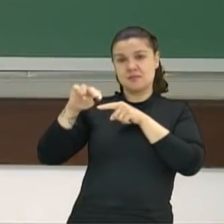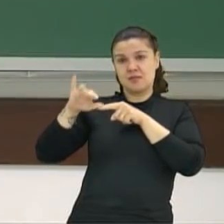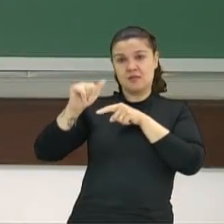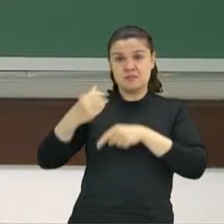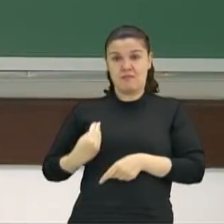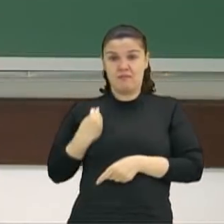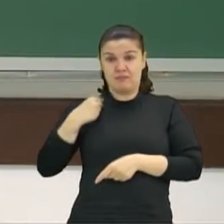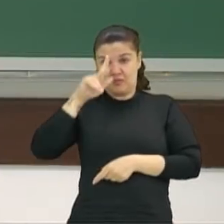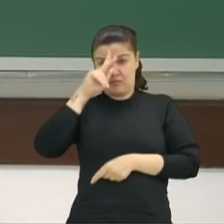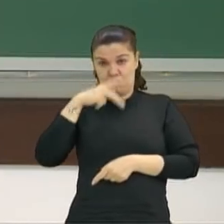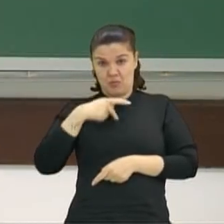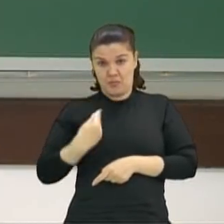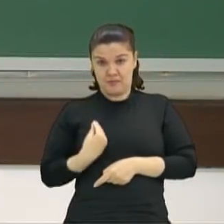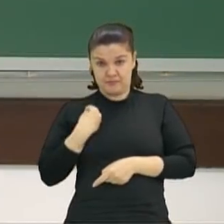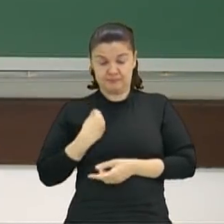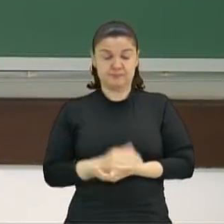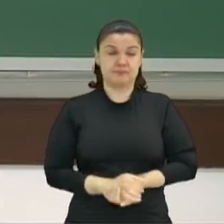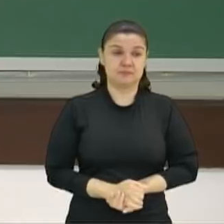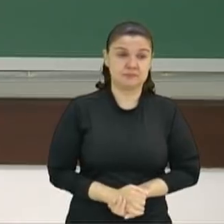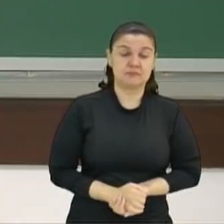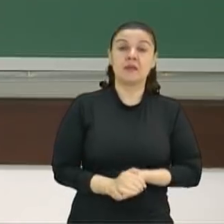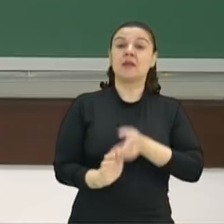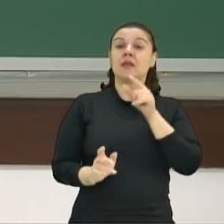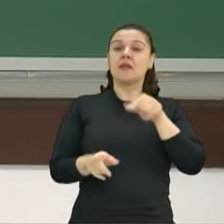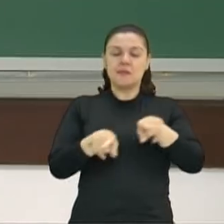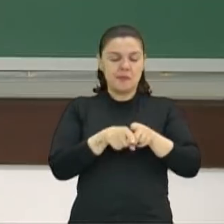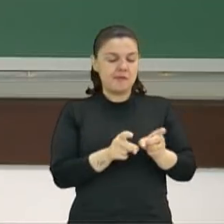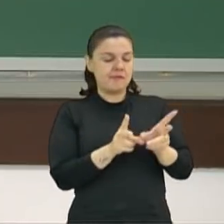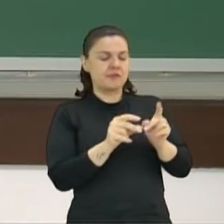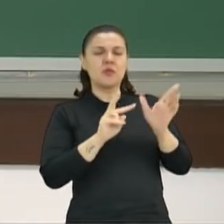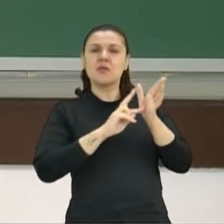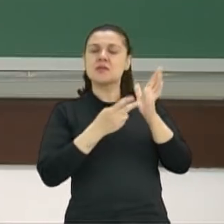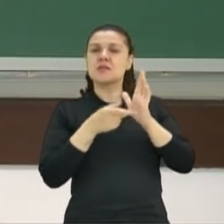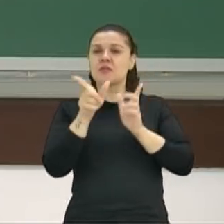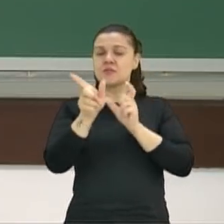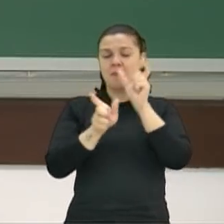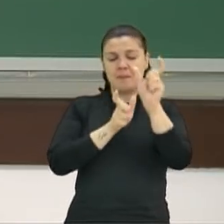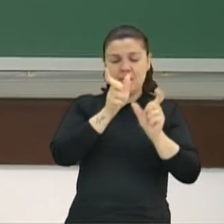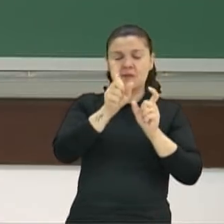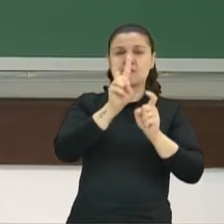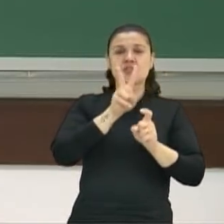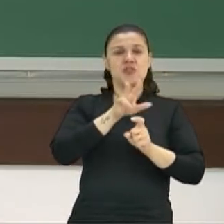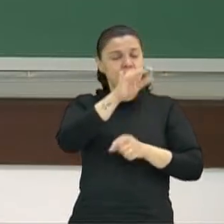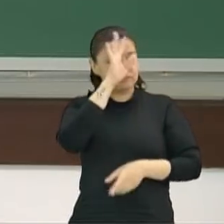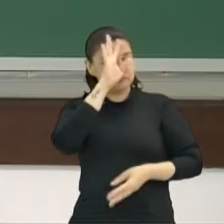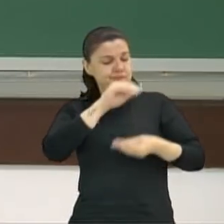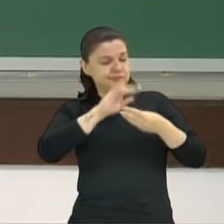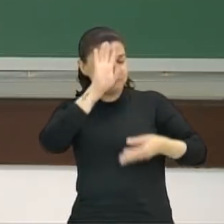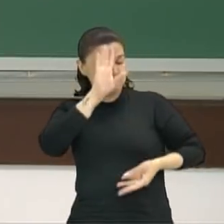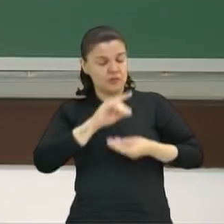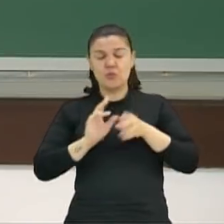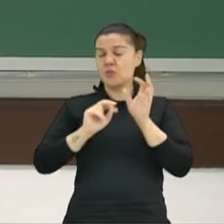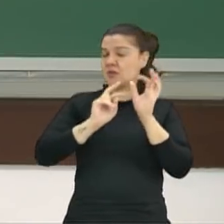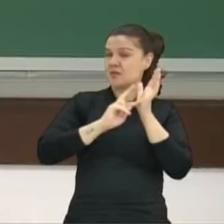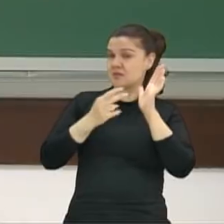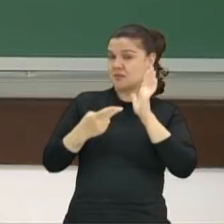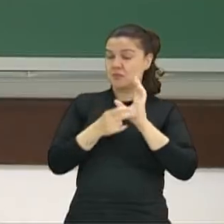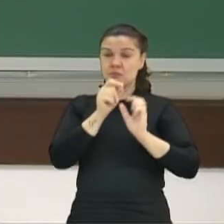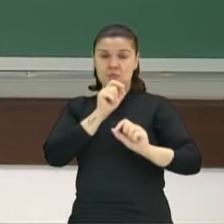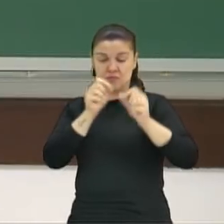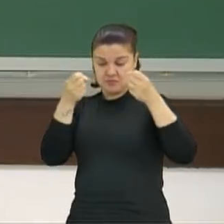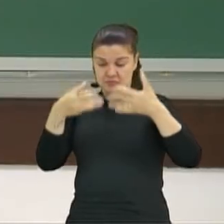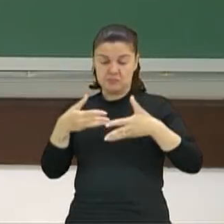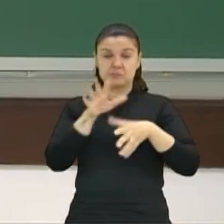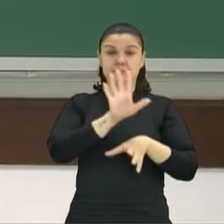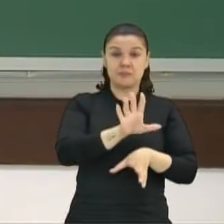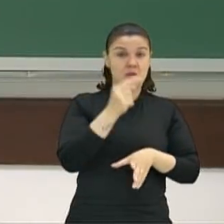para vocês prestarem atenção nas palavrinhas ali que você já consegue deduzir e compreender do que estamos